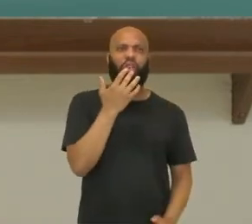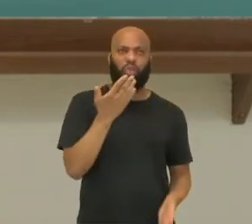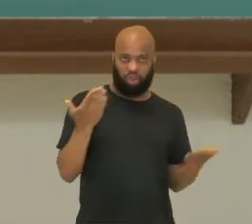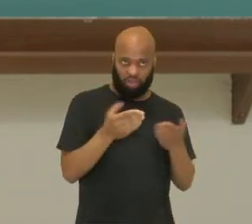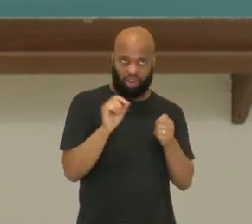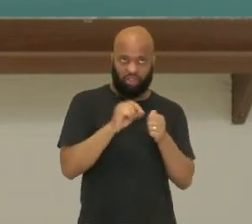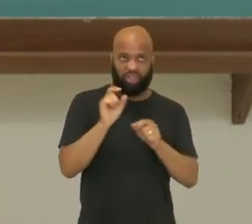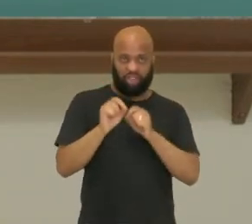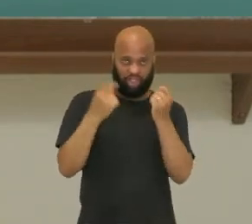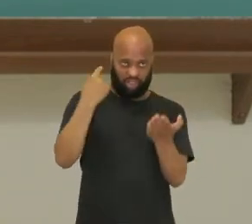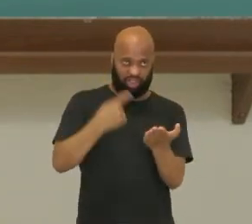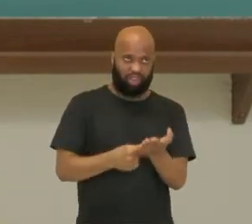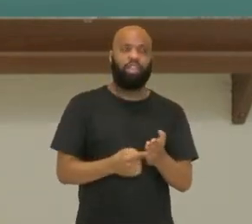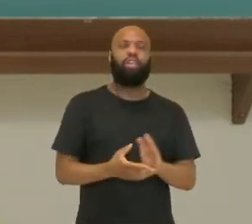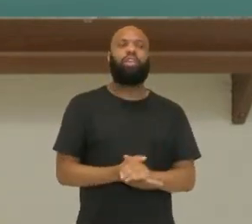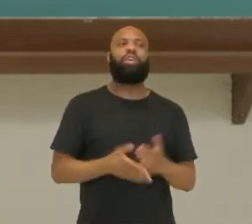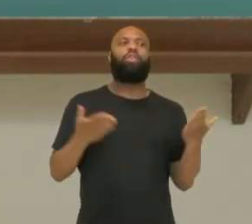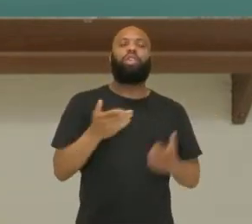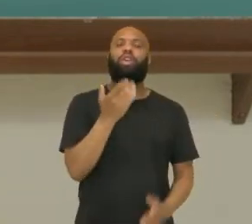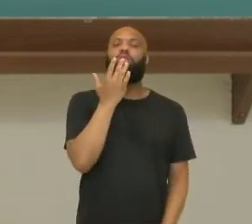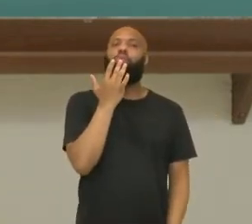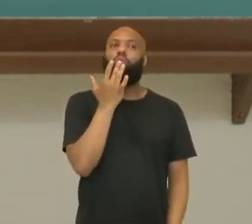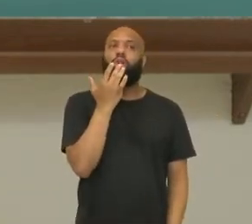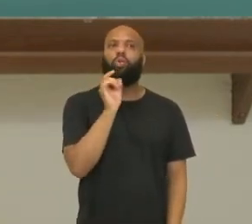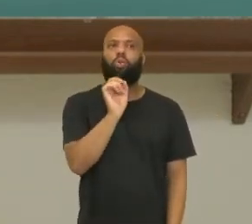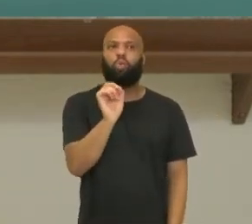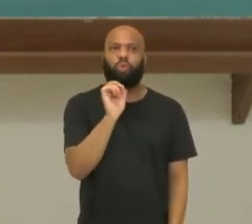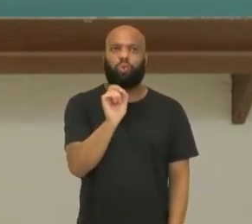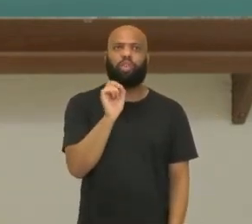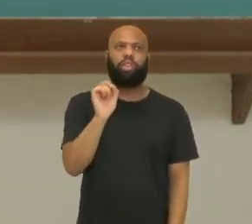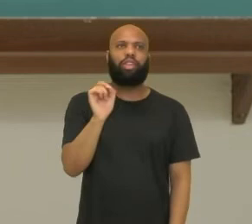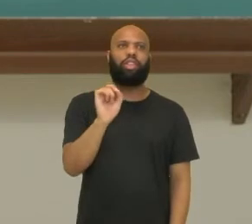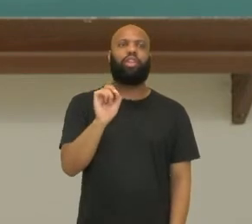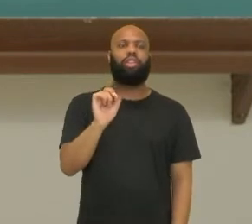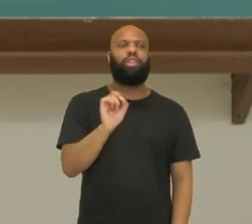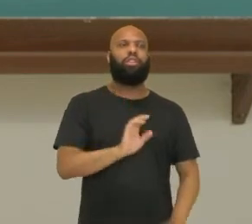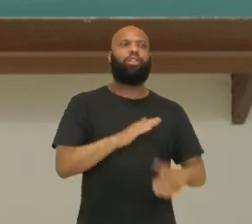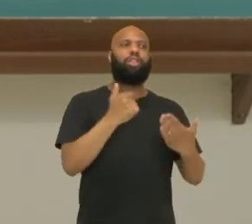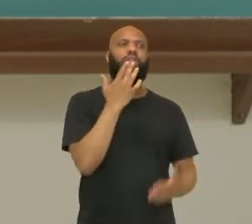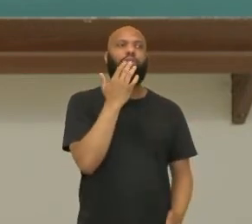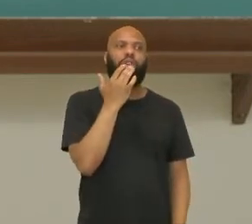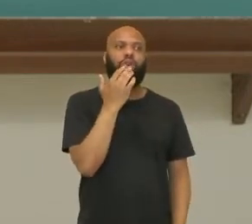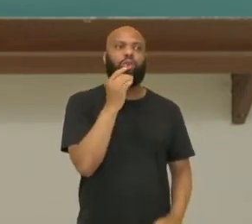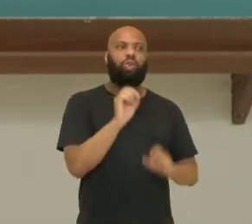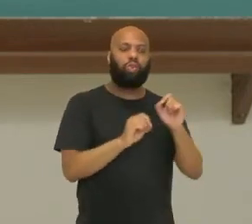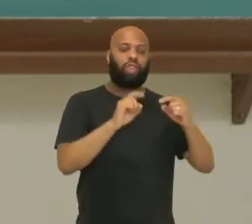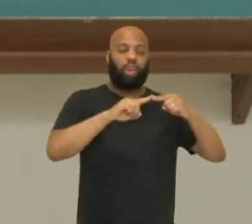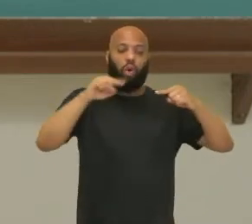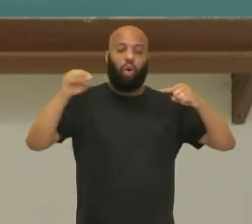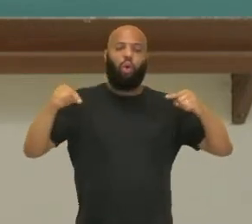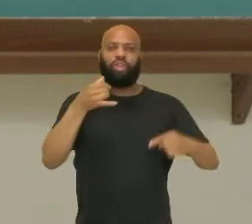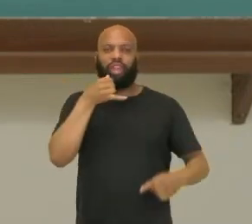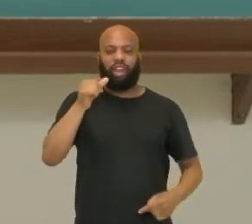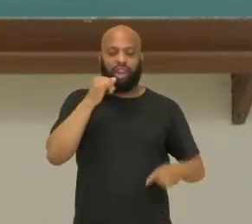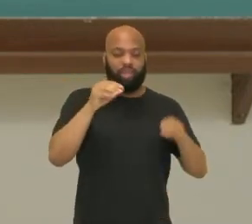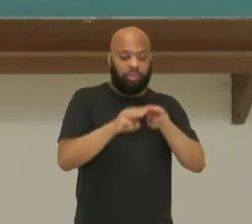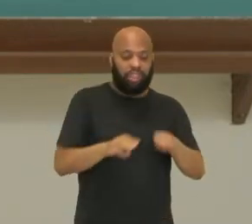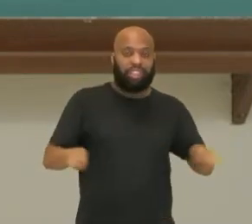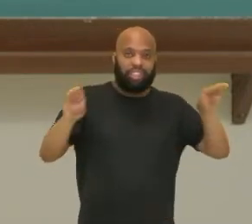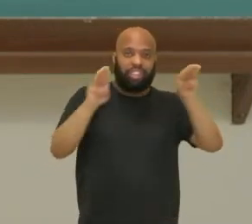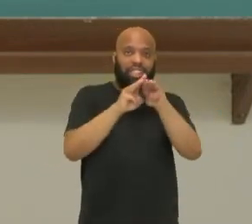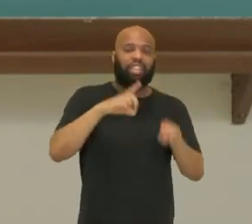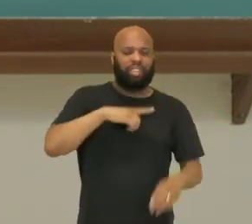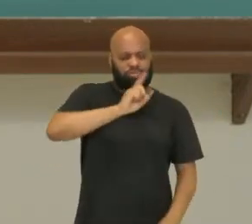um combinado? A cor, pessoal, as cores, elas são ondas eletromagnéticas com